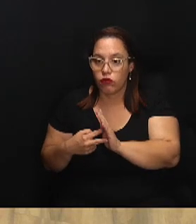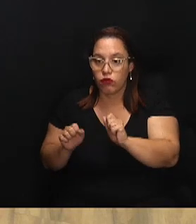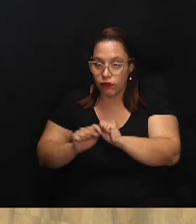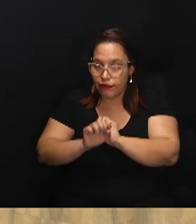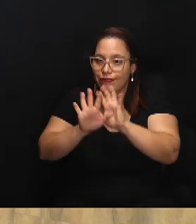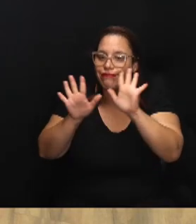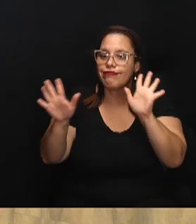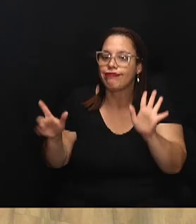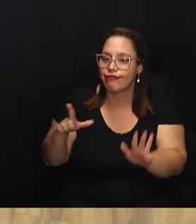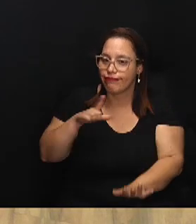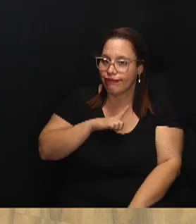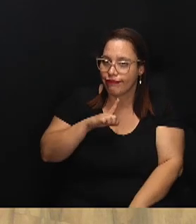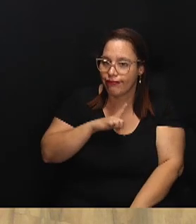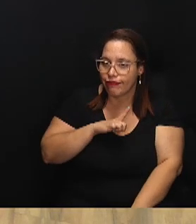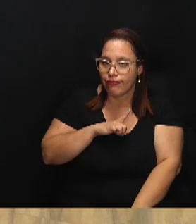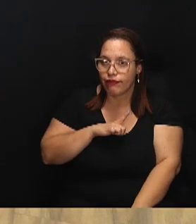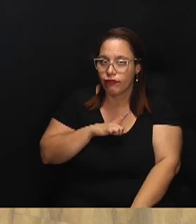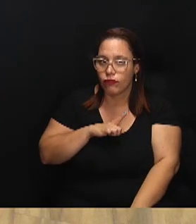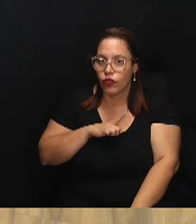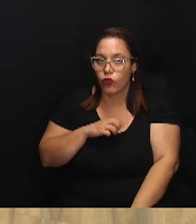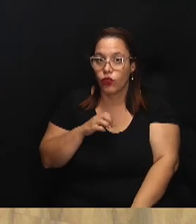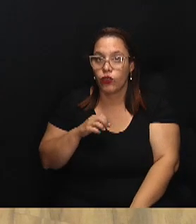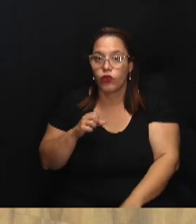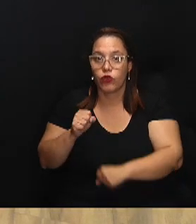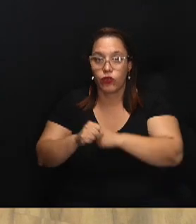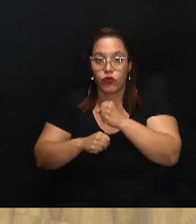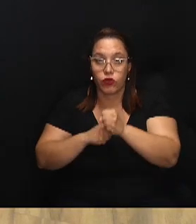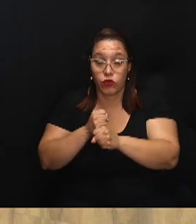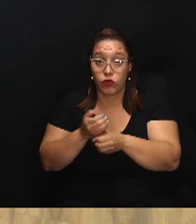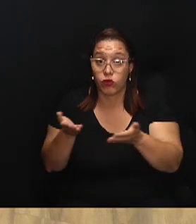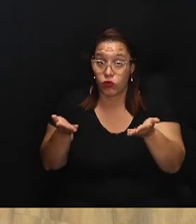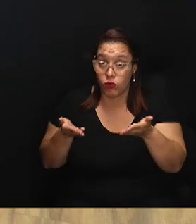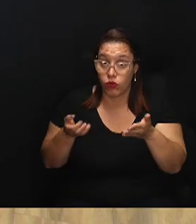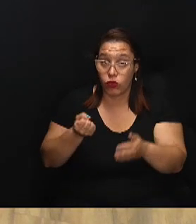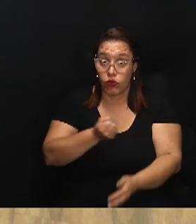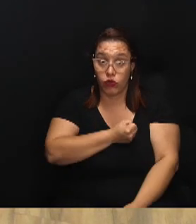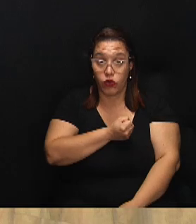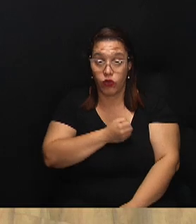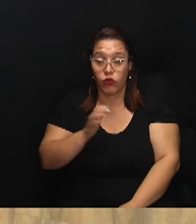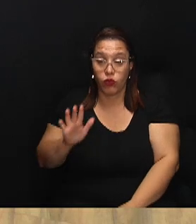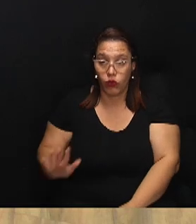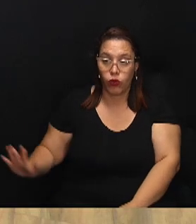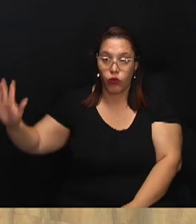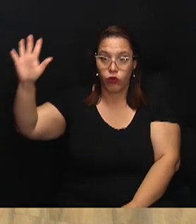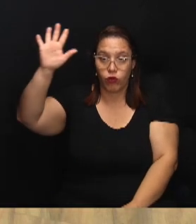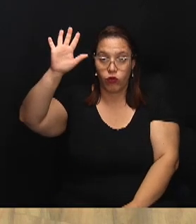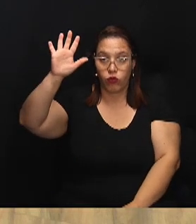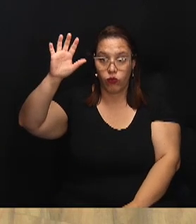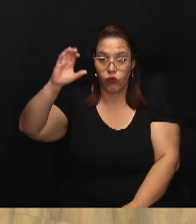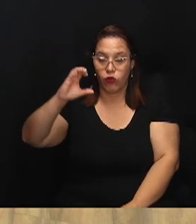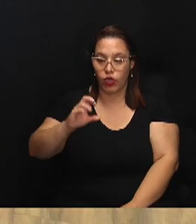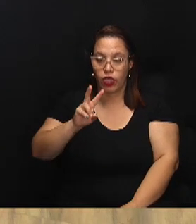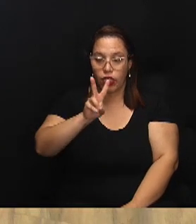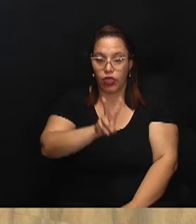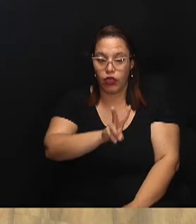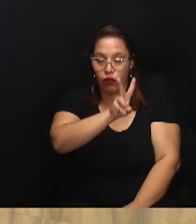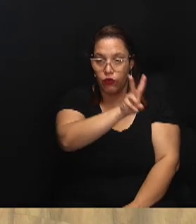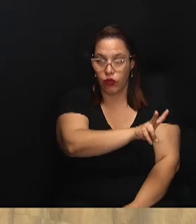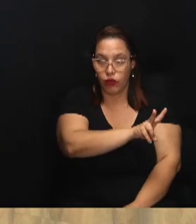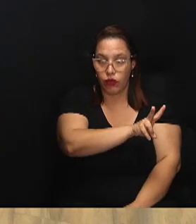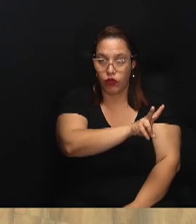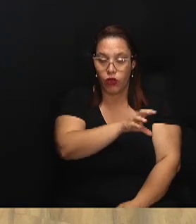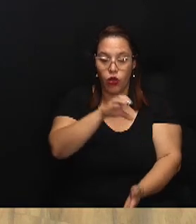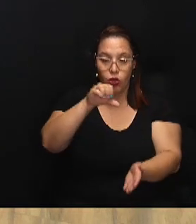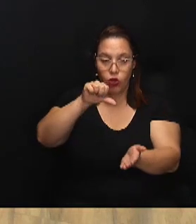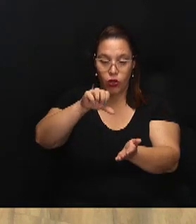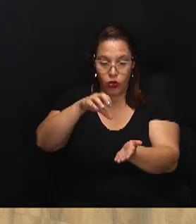gente tem, que inclusive funciona há muitos anos, mas hoje já tem um número nacional, que é o CVV, o Centro de Valorização da